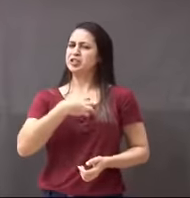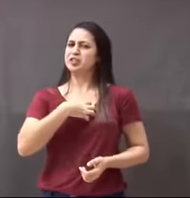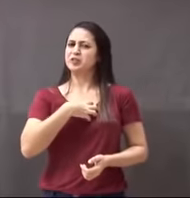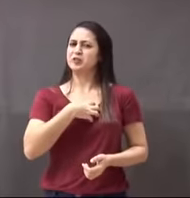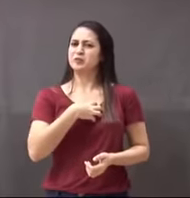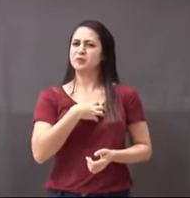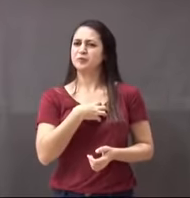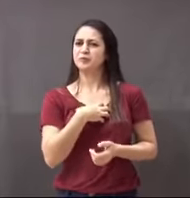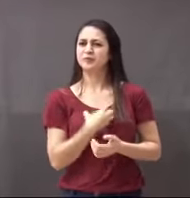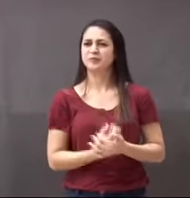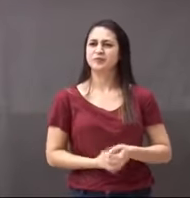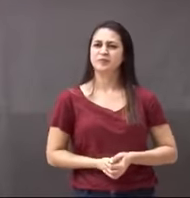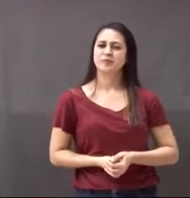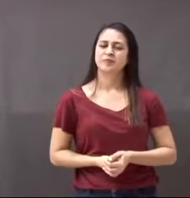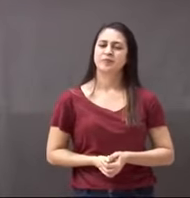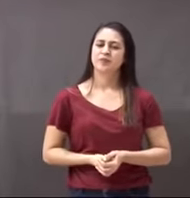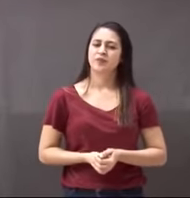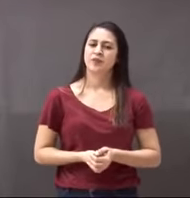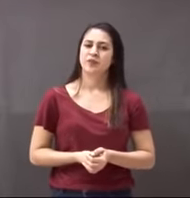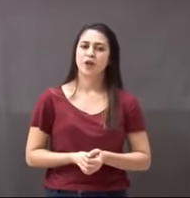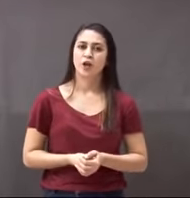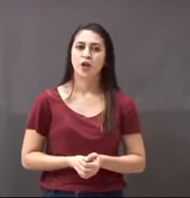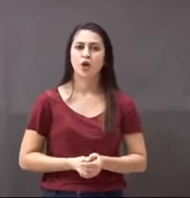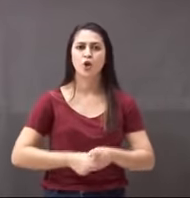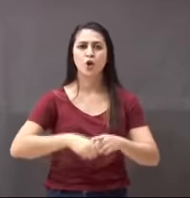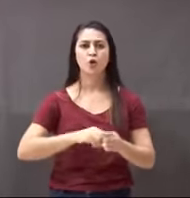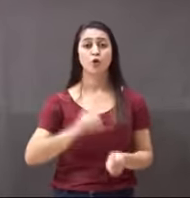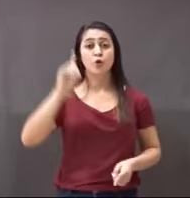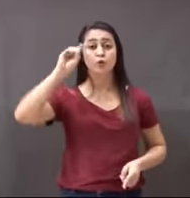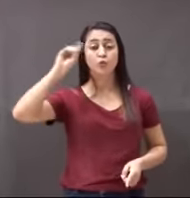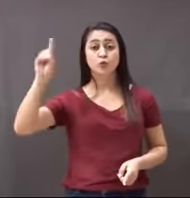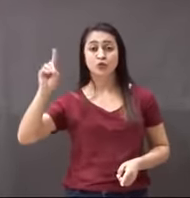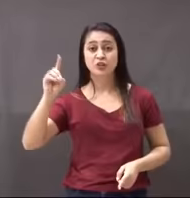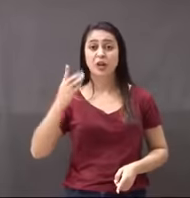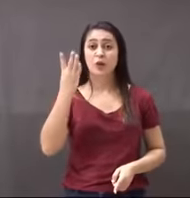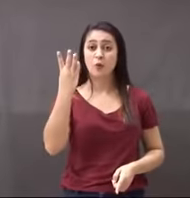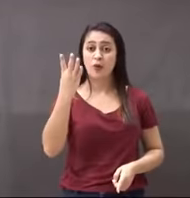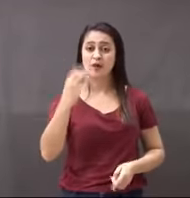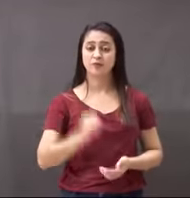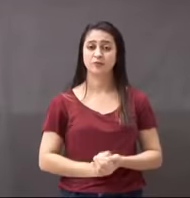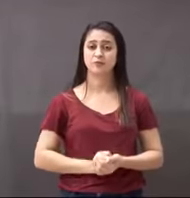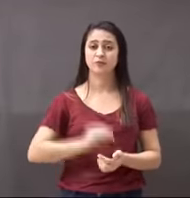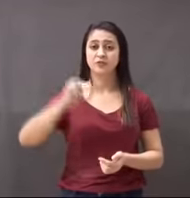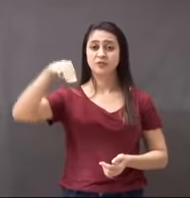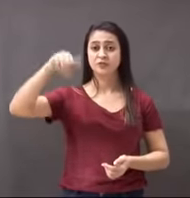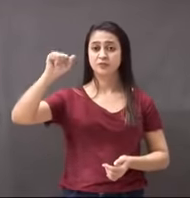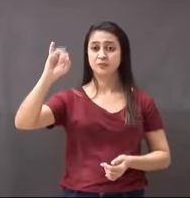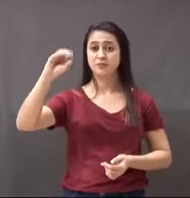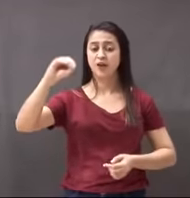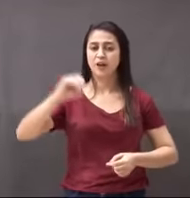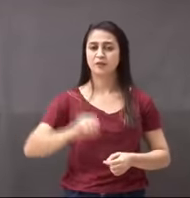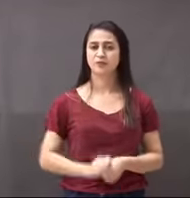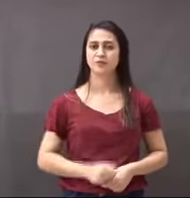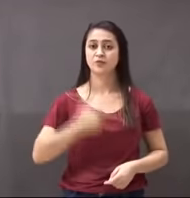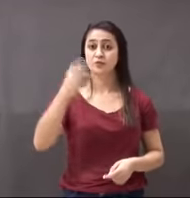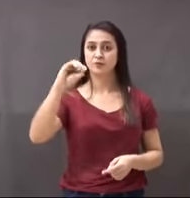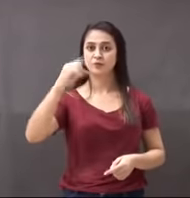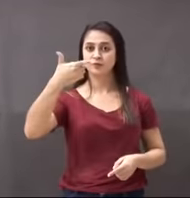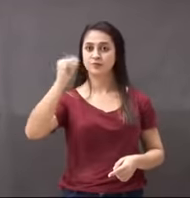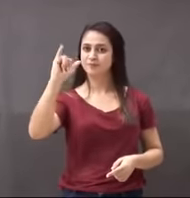Sentimento que no dia 4 de maio de 2021 eu